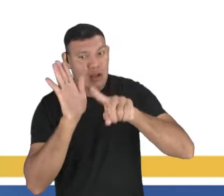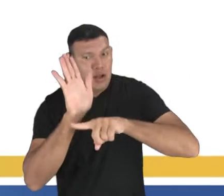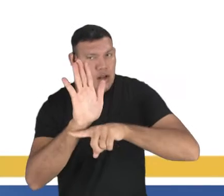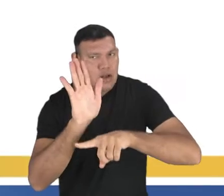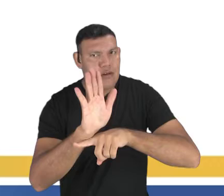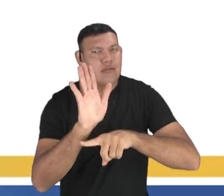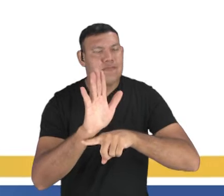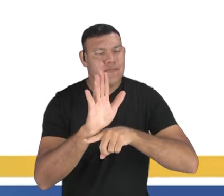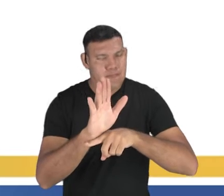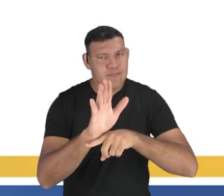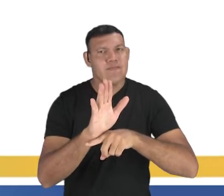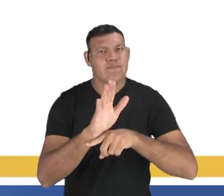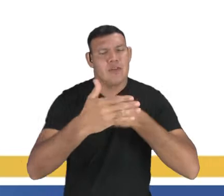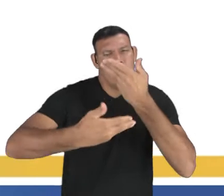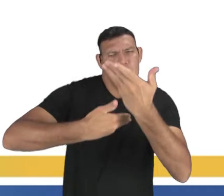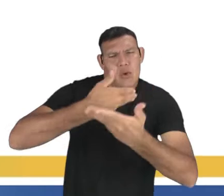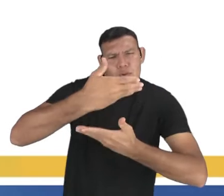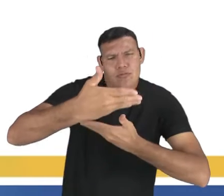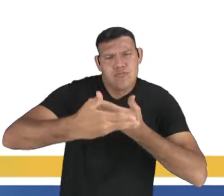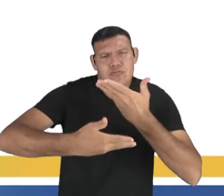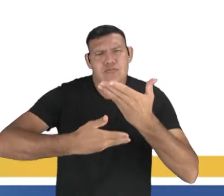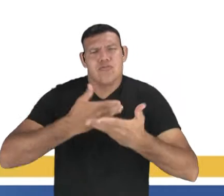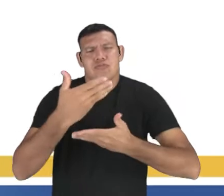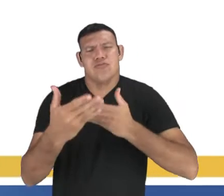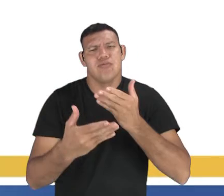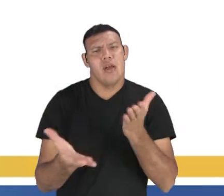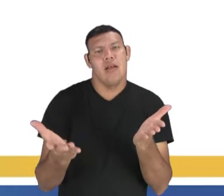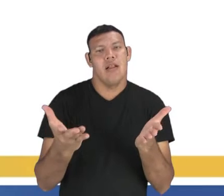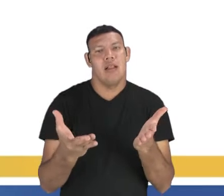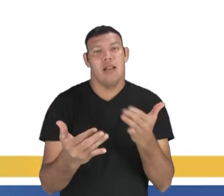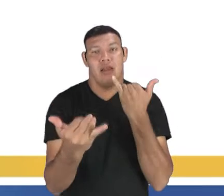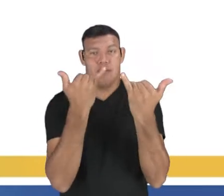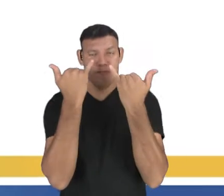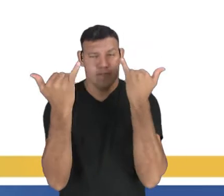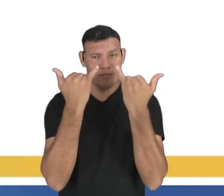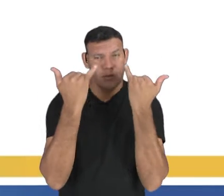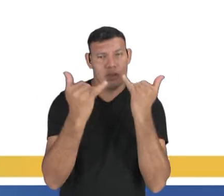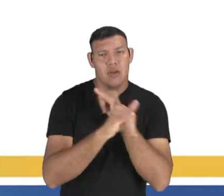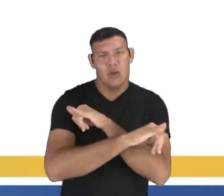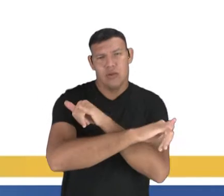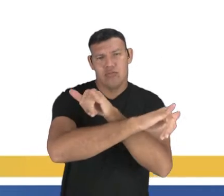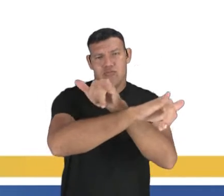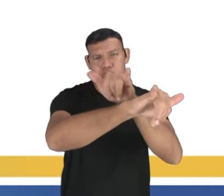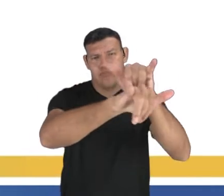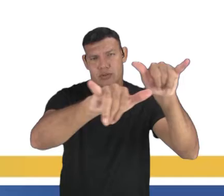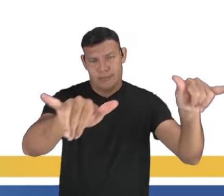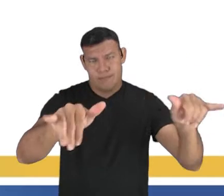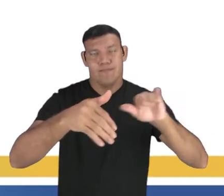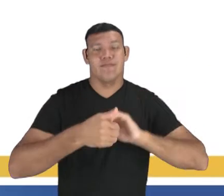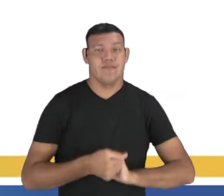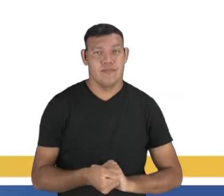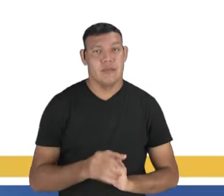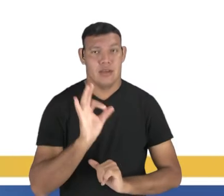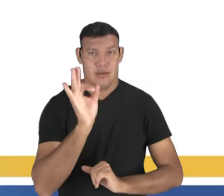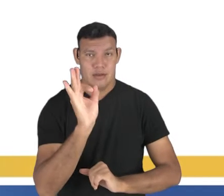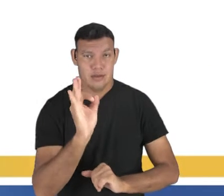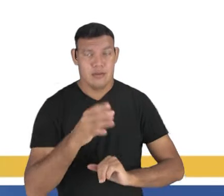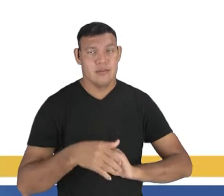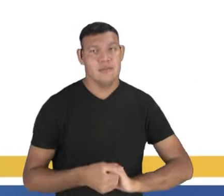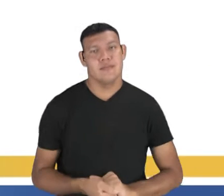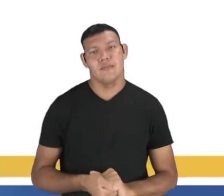ajudam o texto a se relacionar na mensagem que ele está transmitindo, certo?